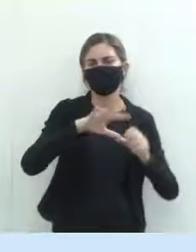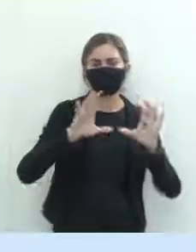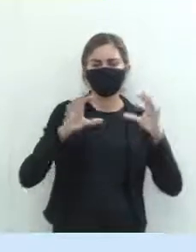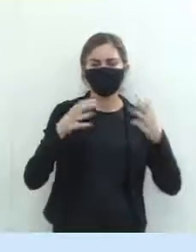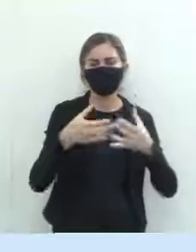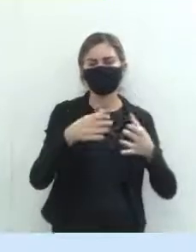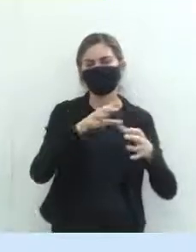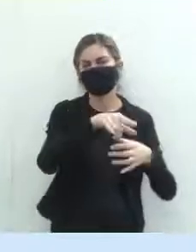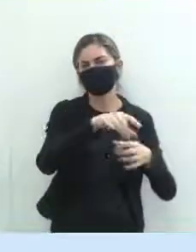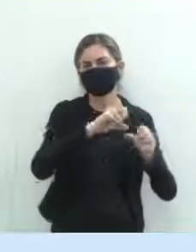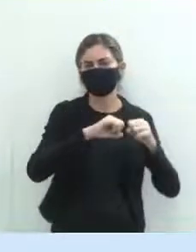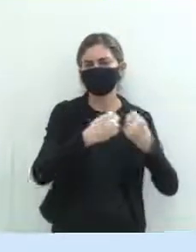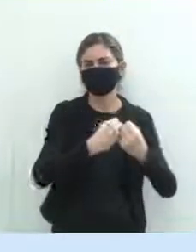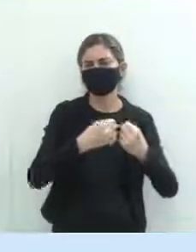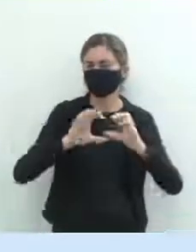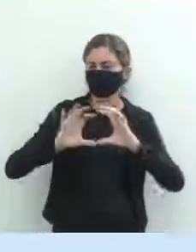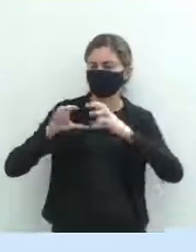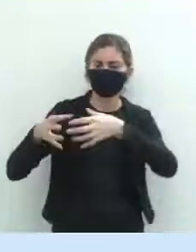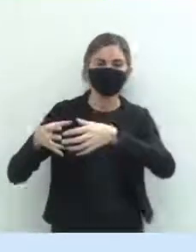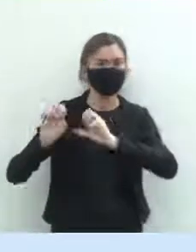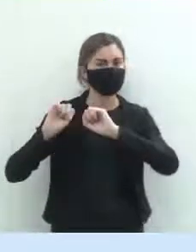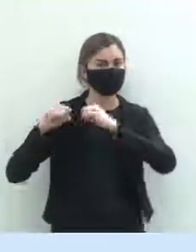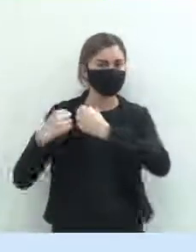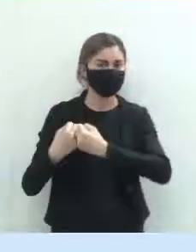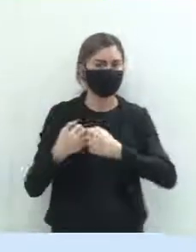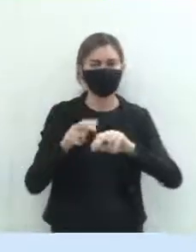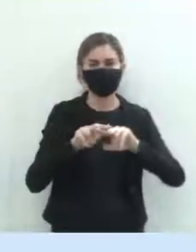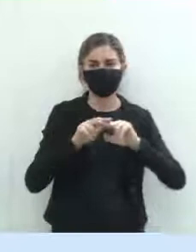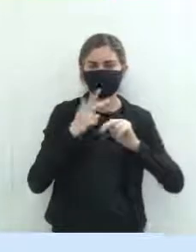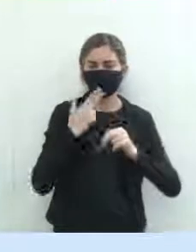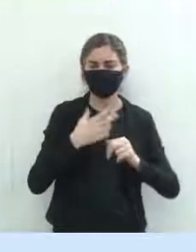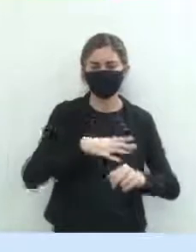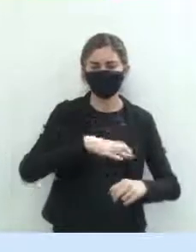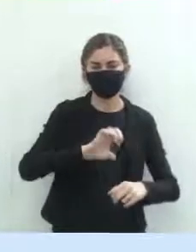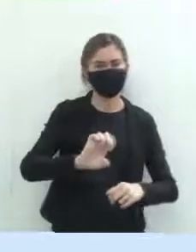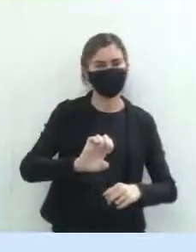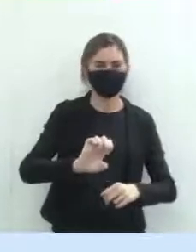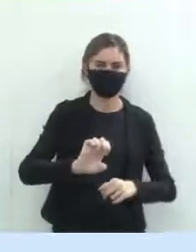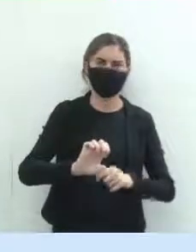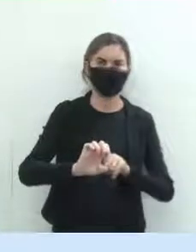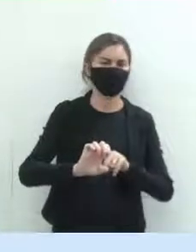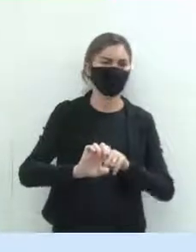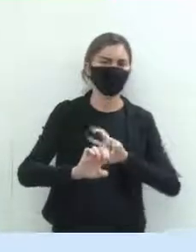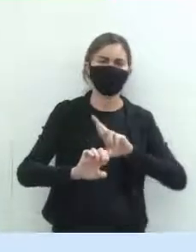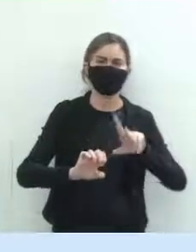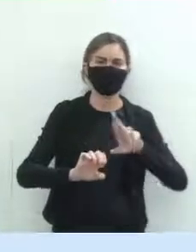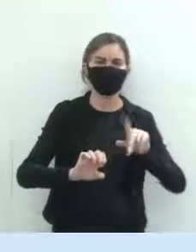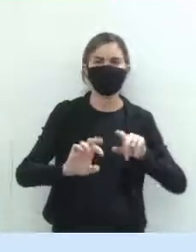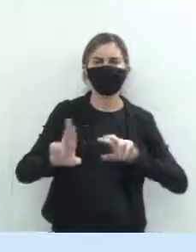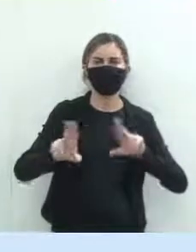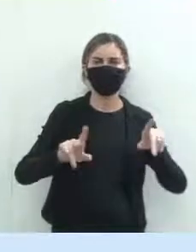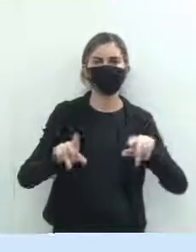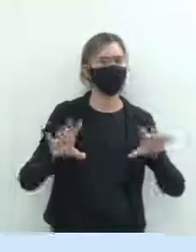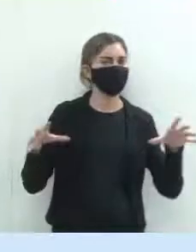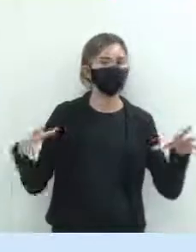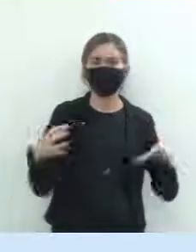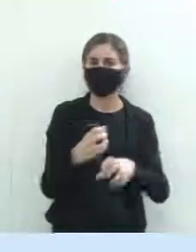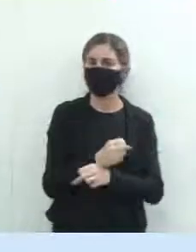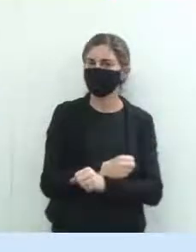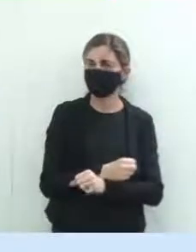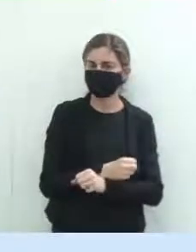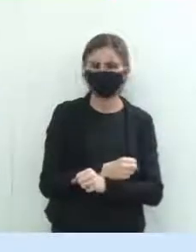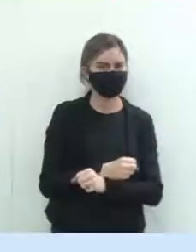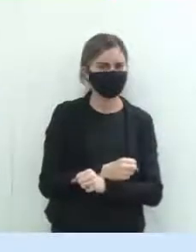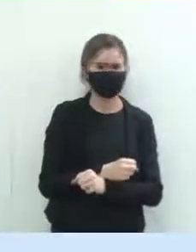comunidade específica. Por isso que quando a gente diz assim, a ética é relativa. Não, a ética não é relativa, a ética é absoluta, é um